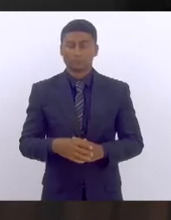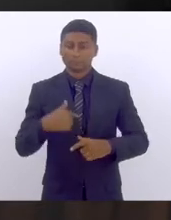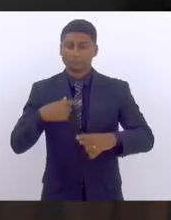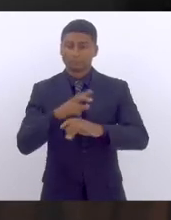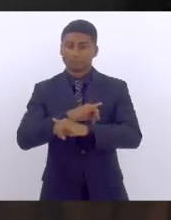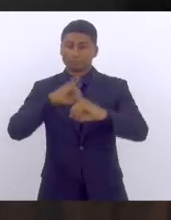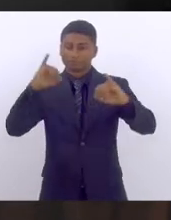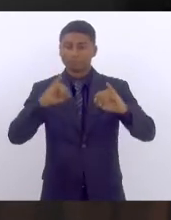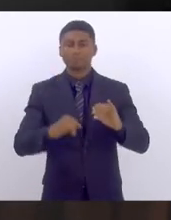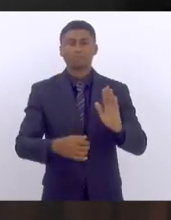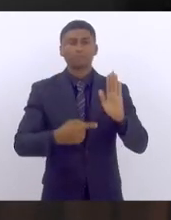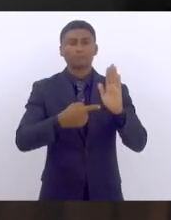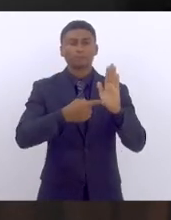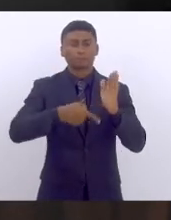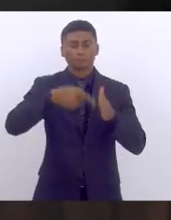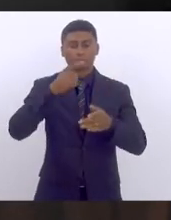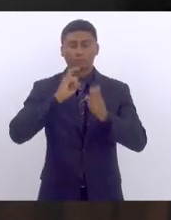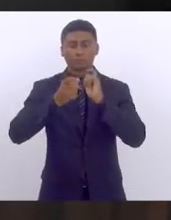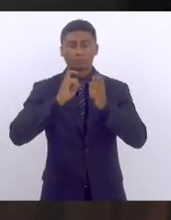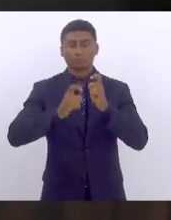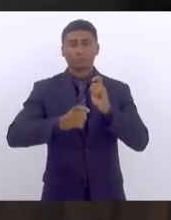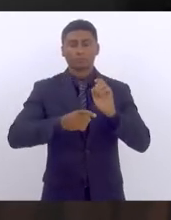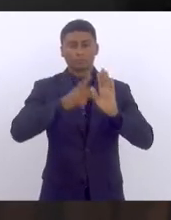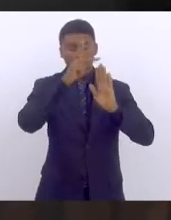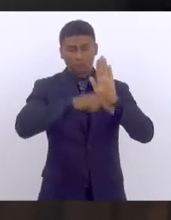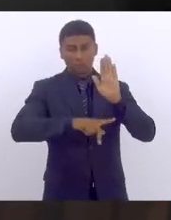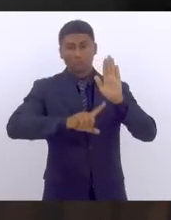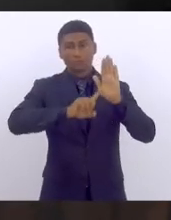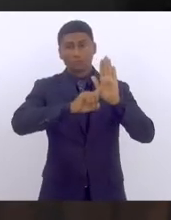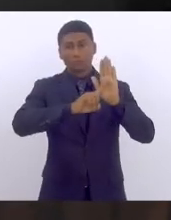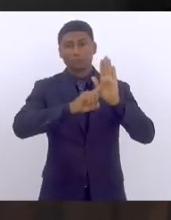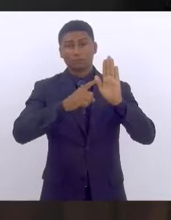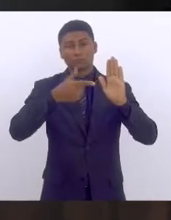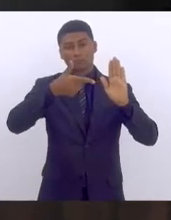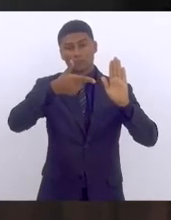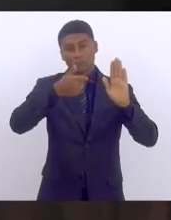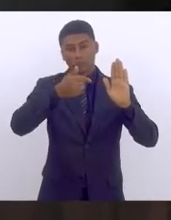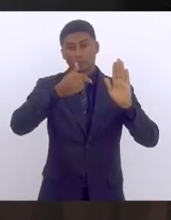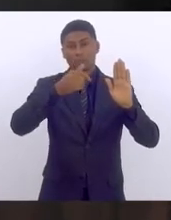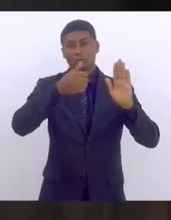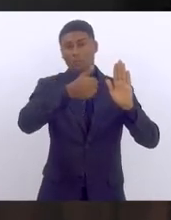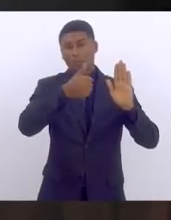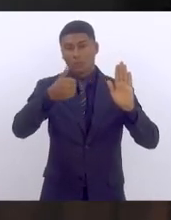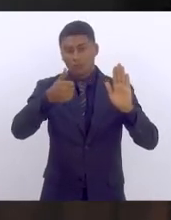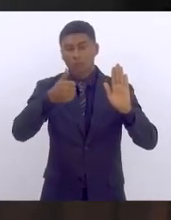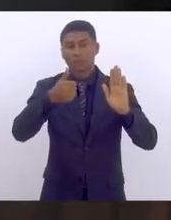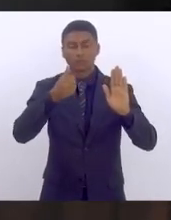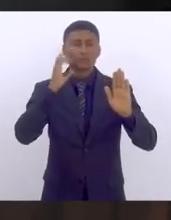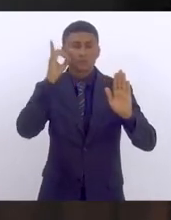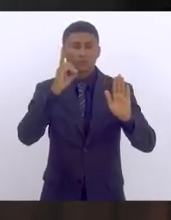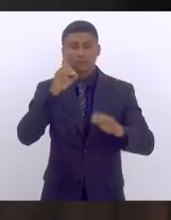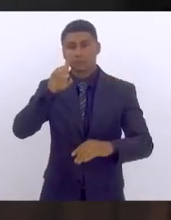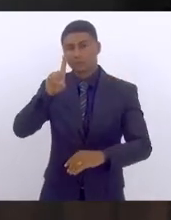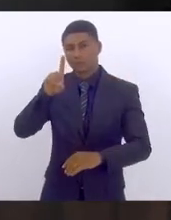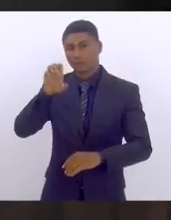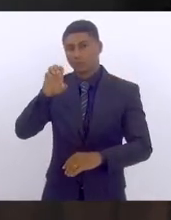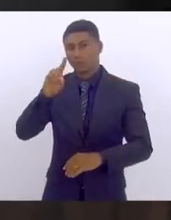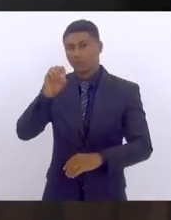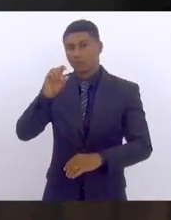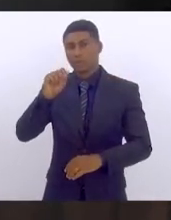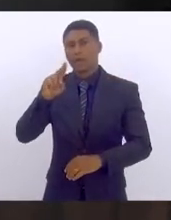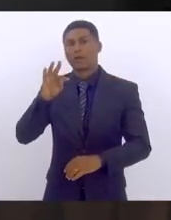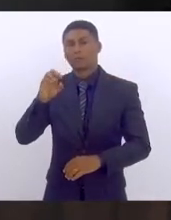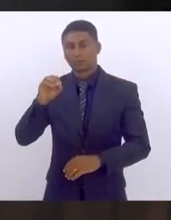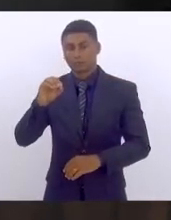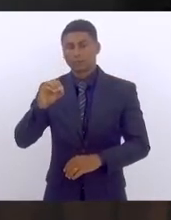Anuncio, em discussão única, projeto de resolução número 1211 de 22, de autoria do deputado Dr. Deodalto, que concede a medalha